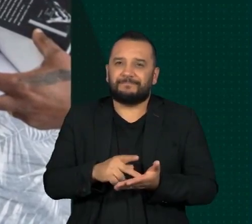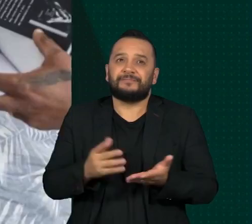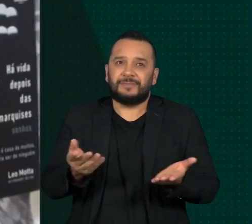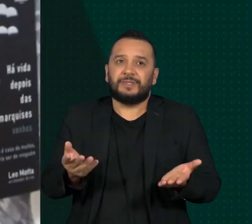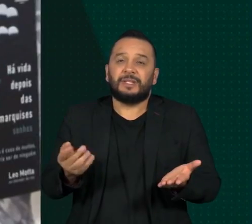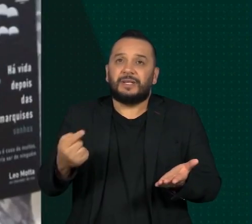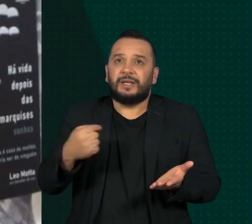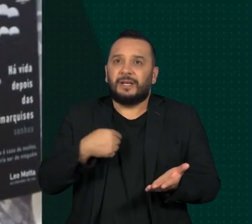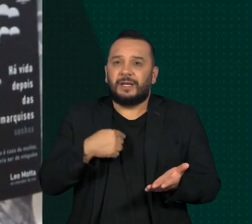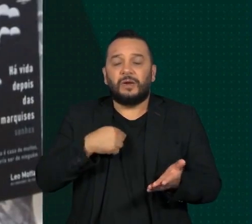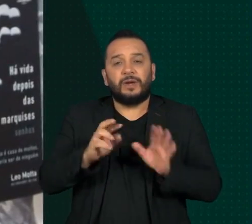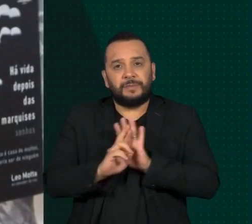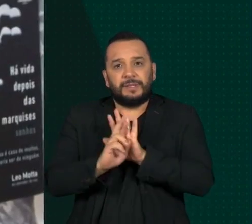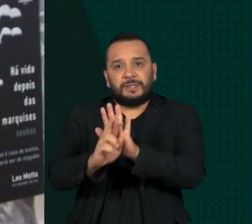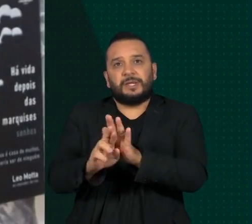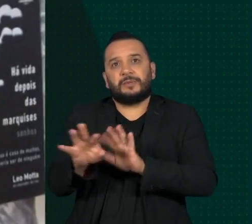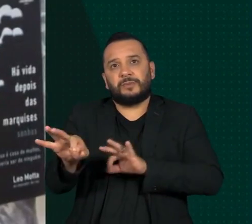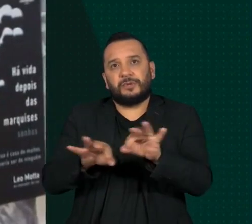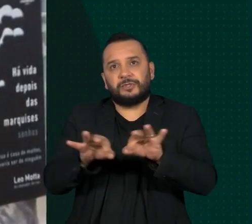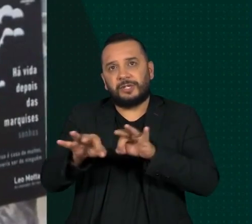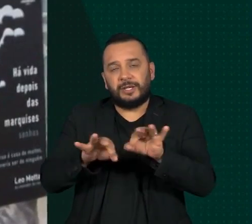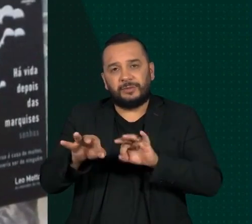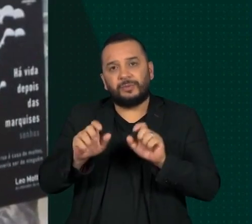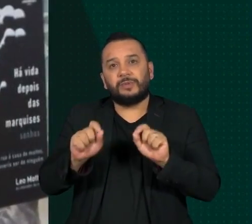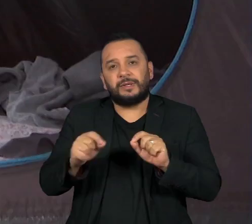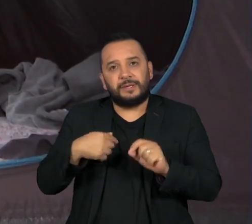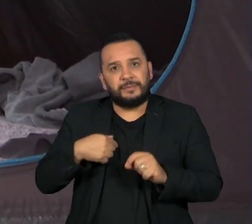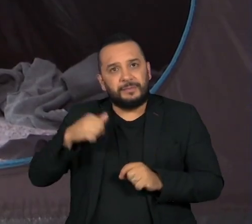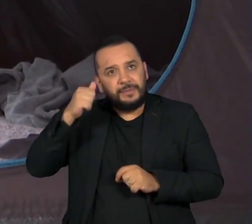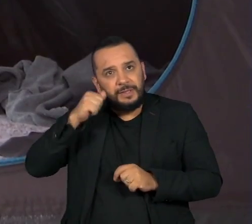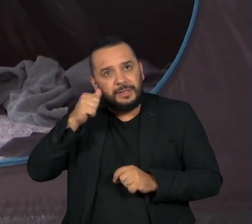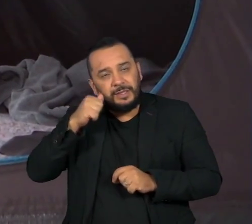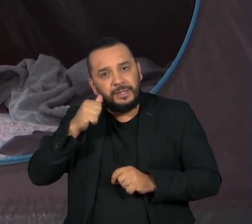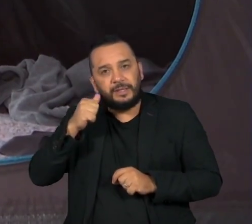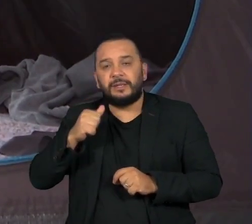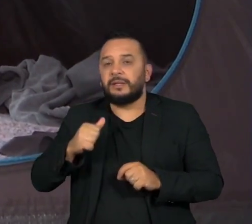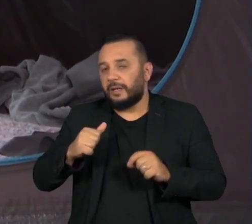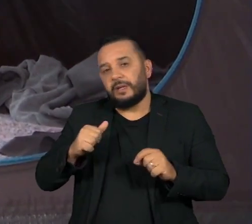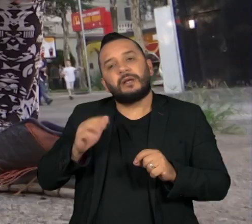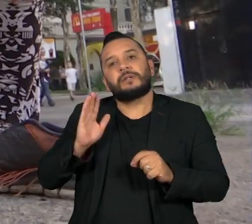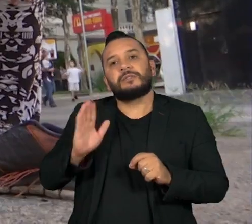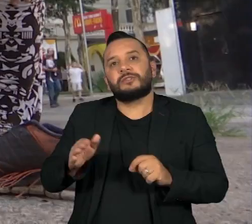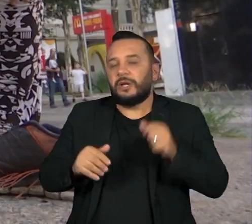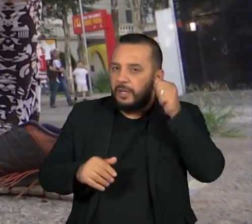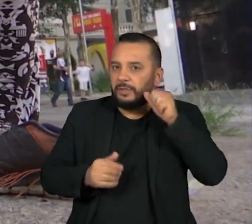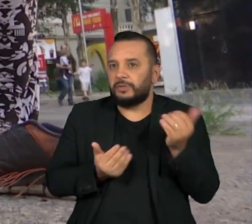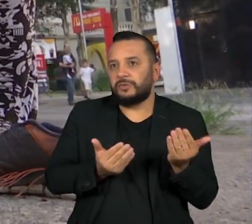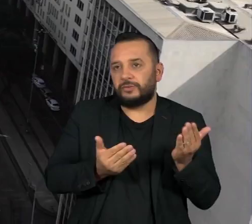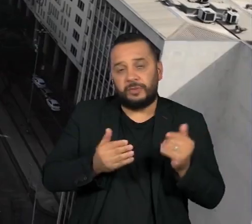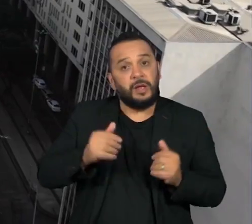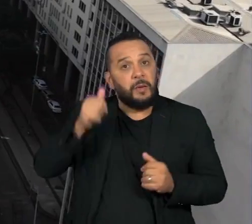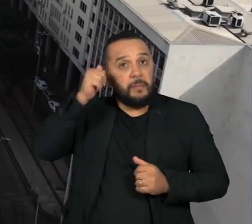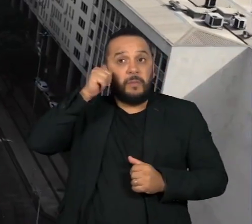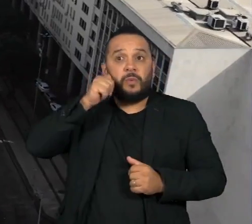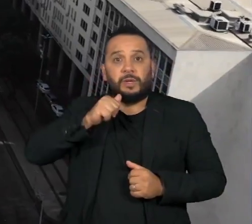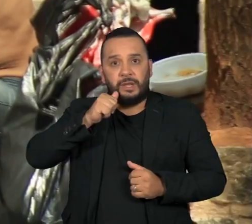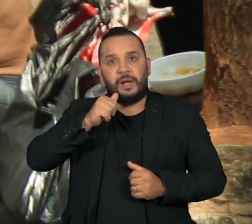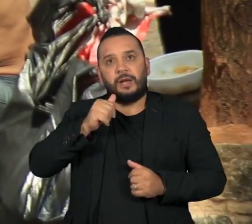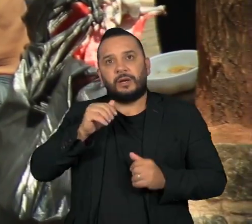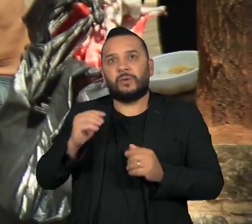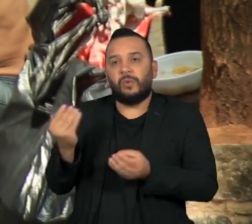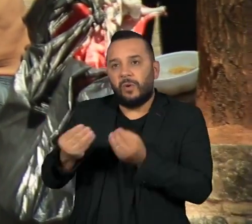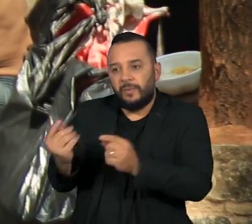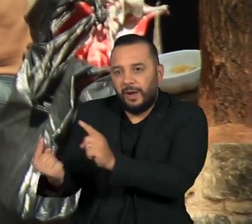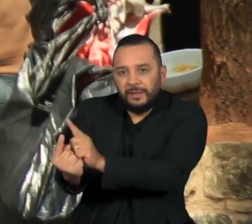Eu sou embaixador do projeto Menina, Moça, Mulher, um atendimento completo para a mulher que está em situação de rua.